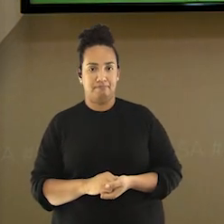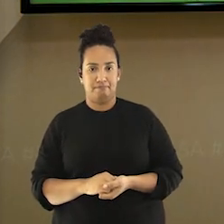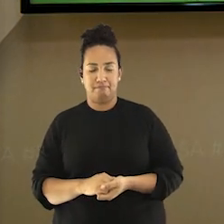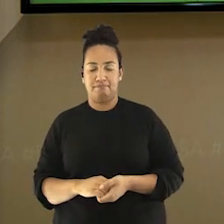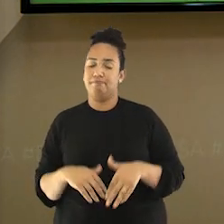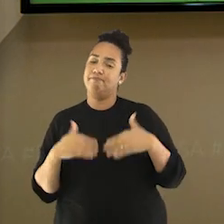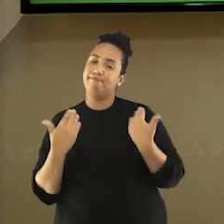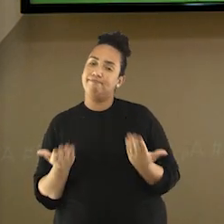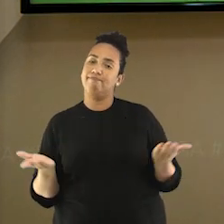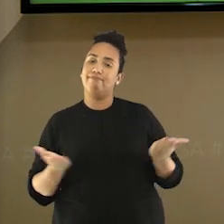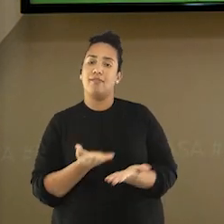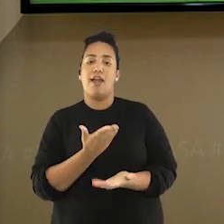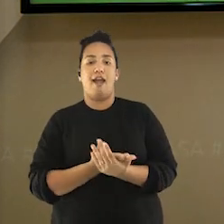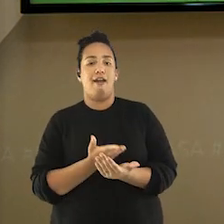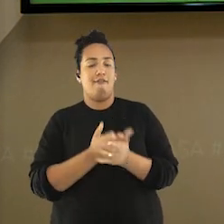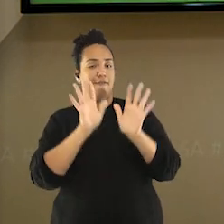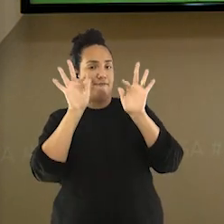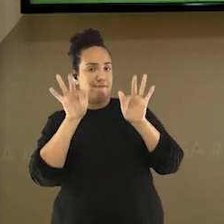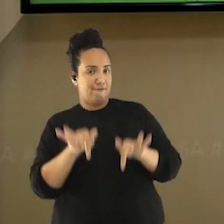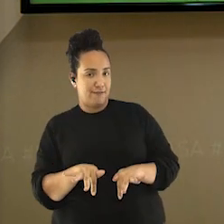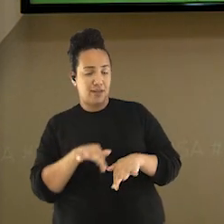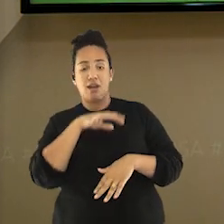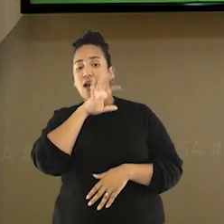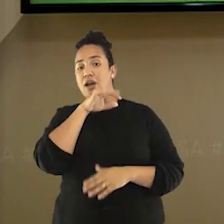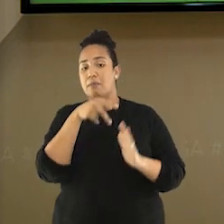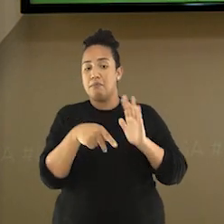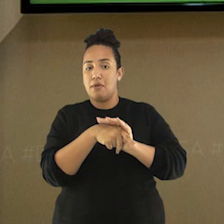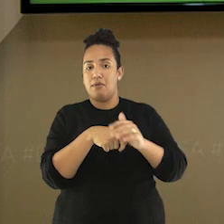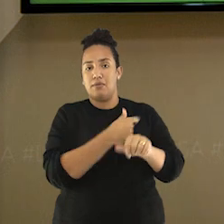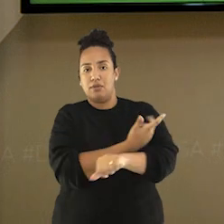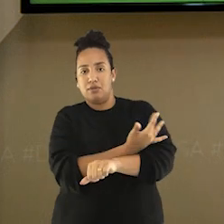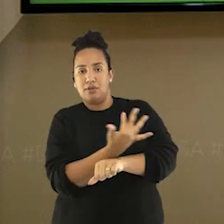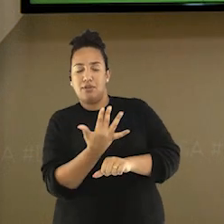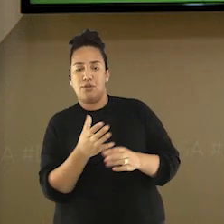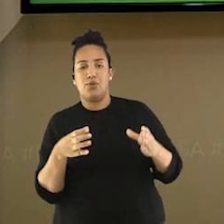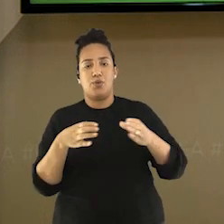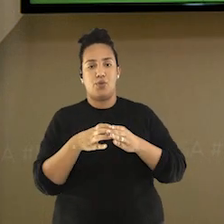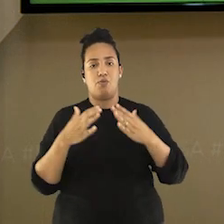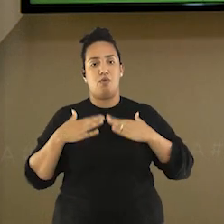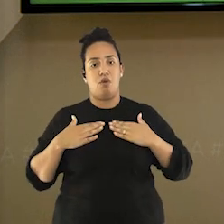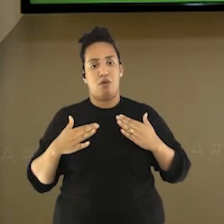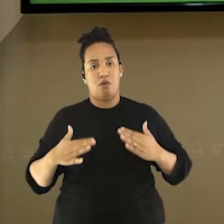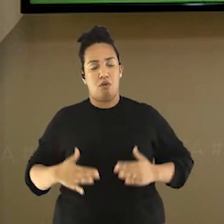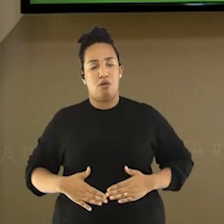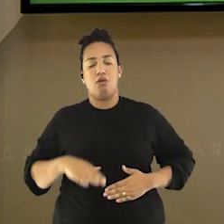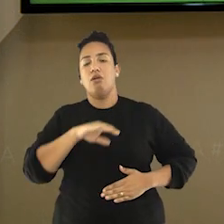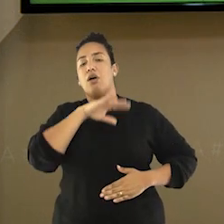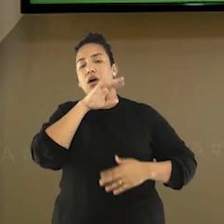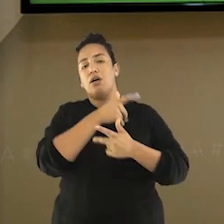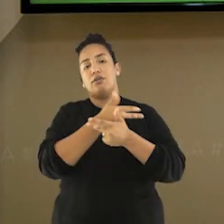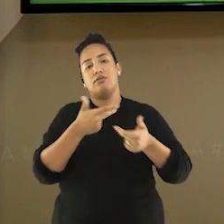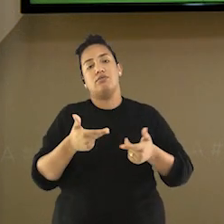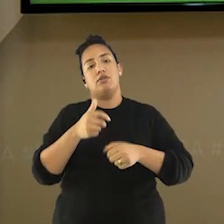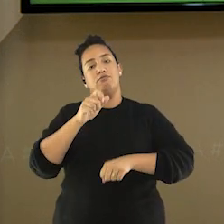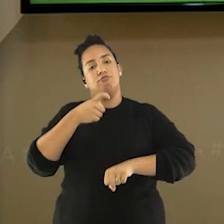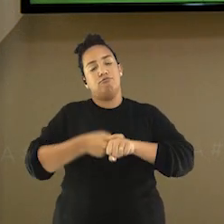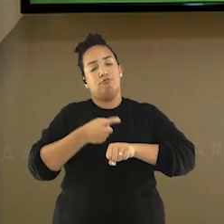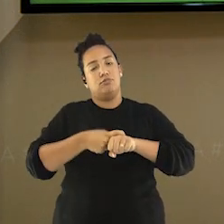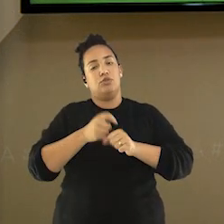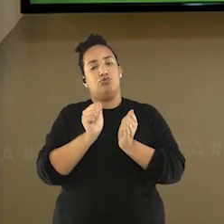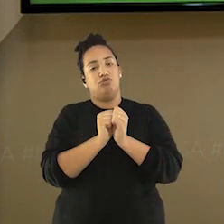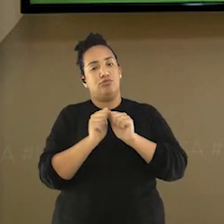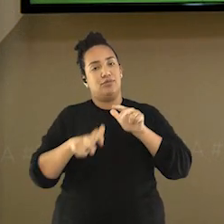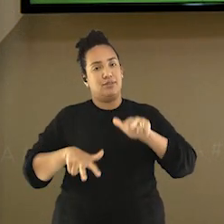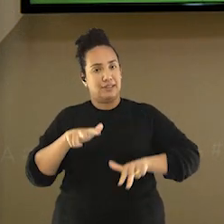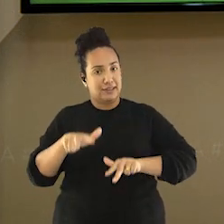E chegamos, gente, ao fim da aula de hoje, Bichos de Jardim, conhecendo os artrópodes. Eu espero que vocês tenham gostado e, claro, aprendido bastante com a gente. Que